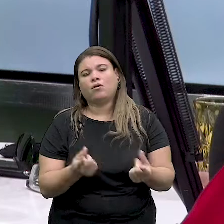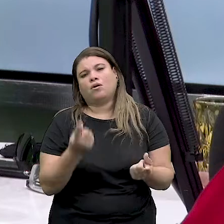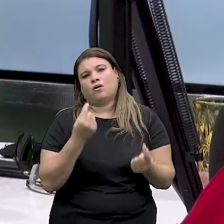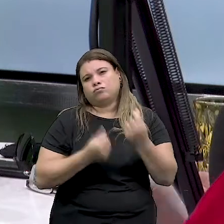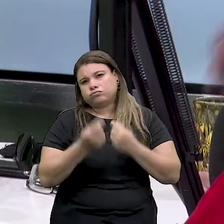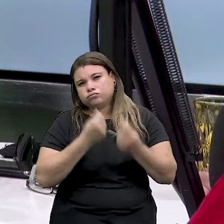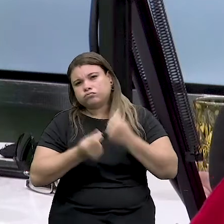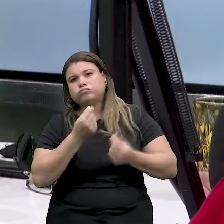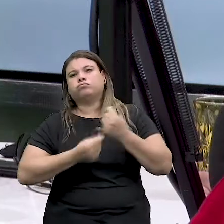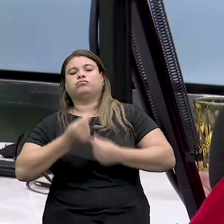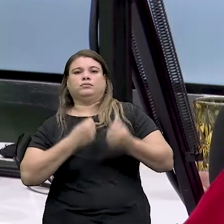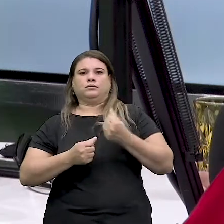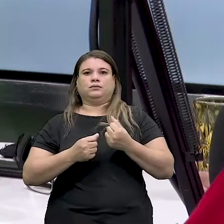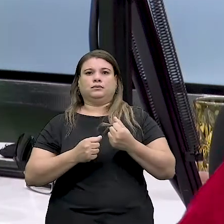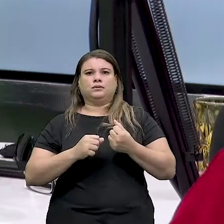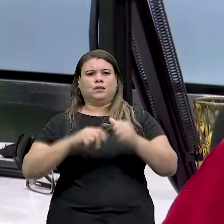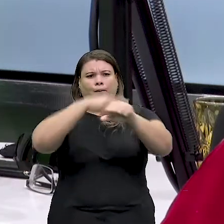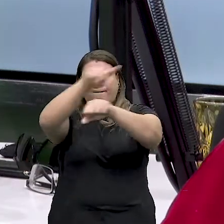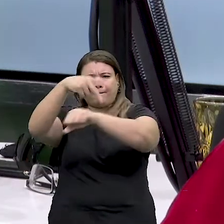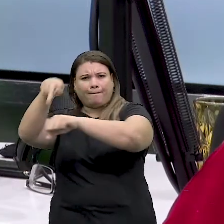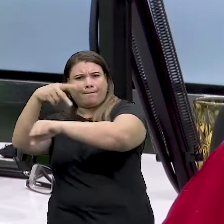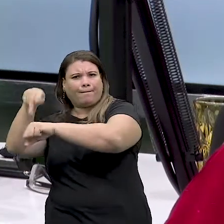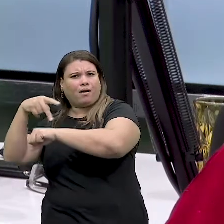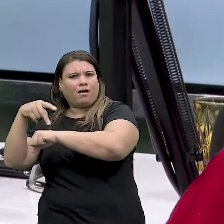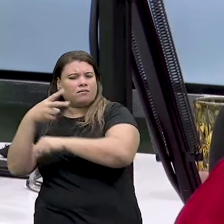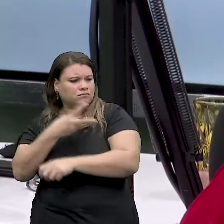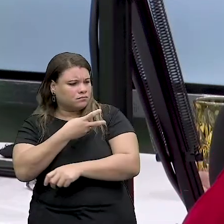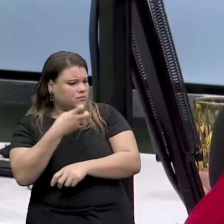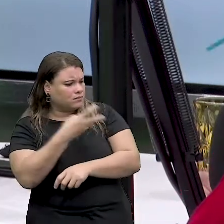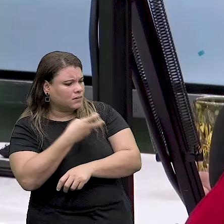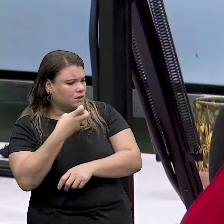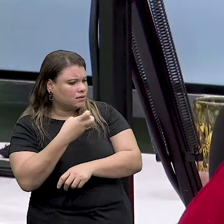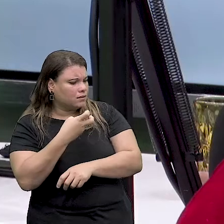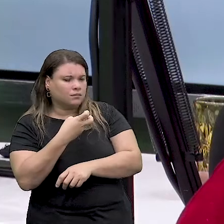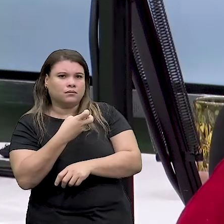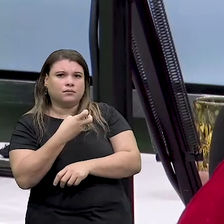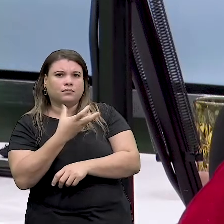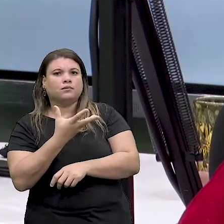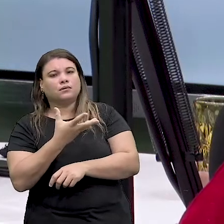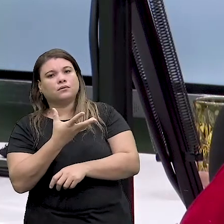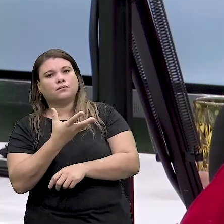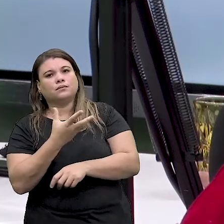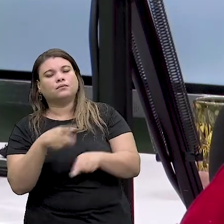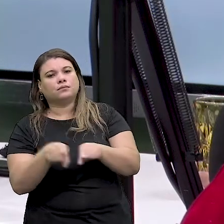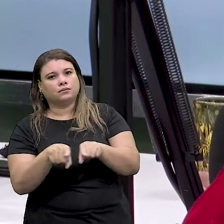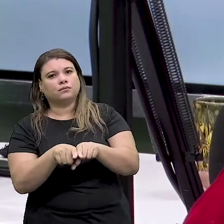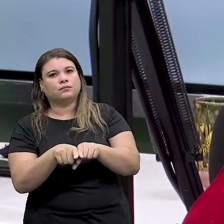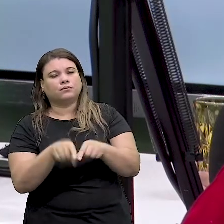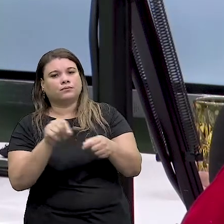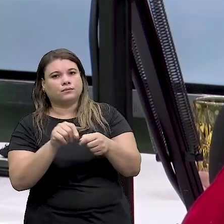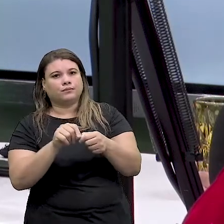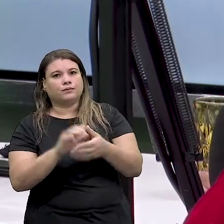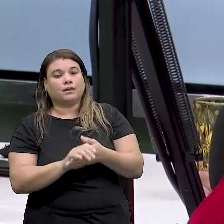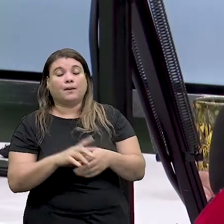medida metro, ou, em outros países tem outras medidas, né? O quilo, por exemplo, para nós, em vários países, quilo está